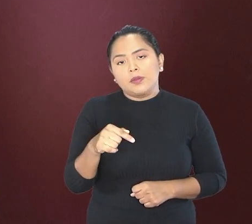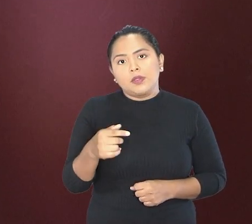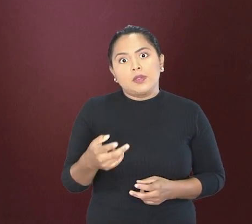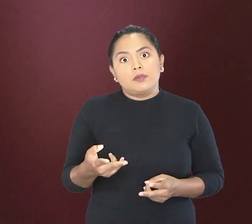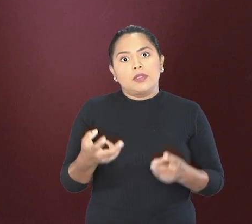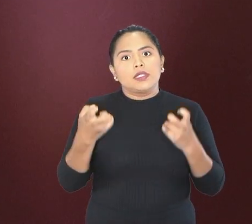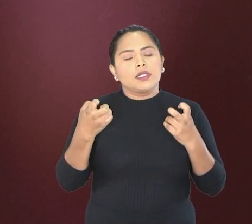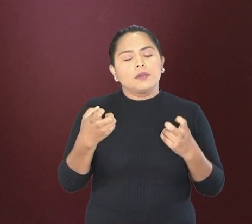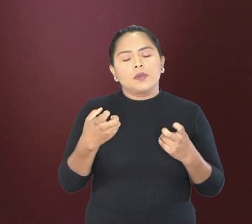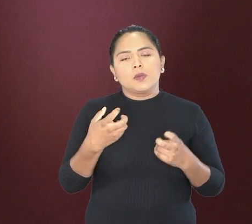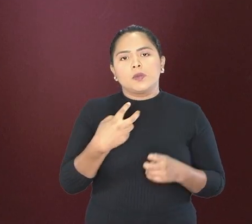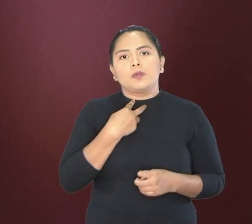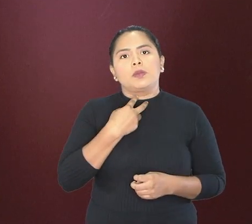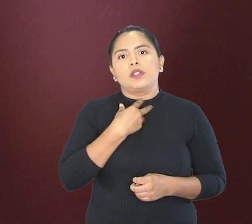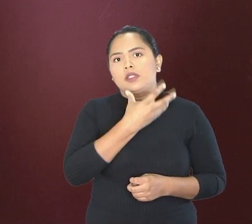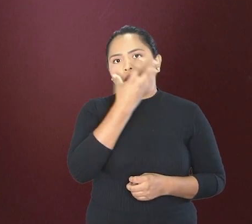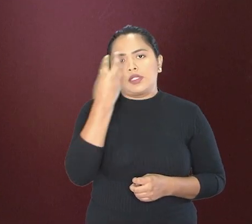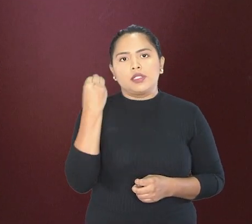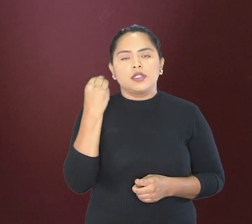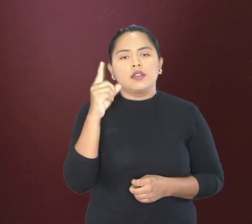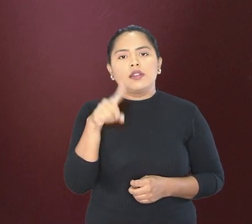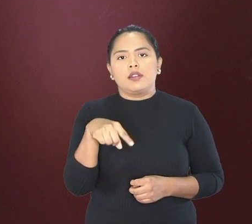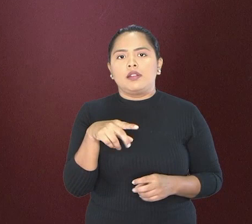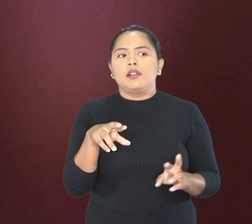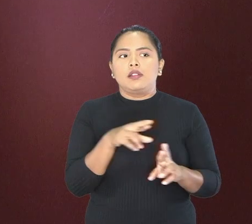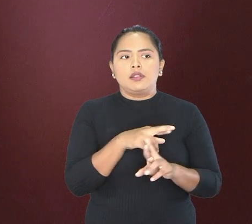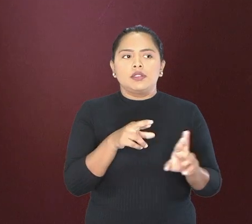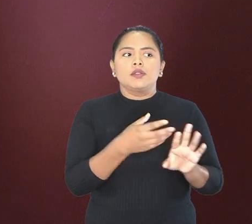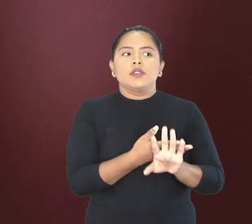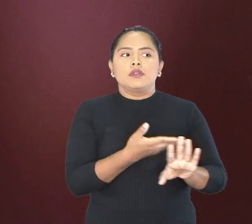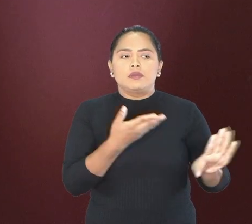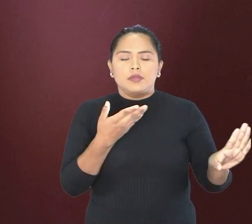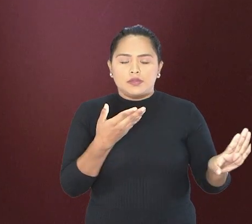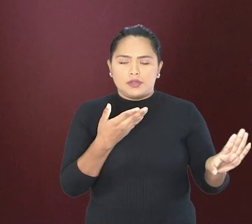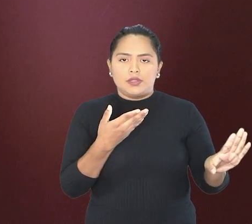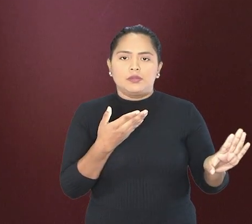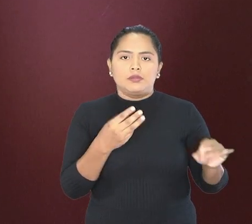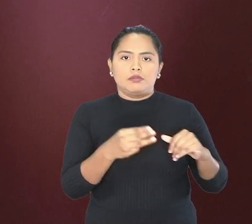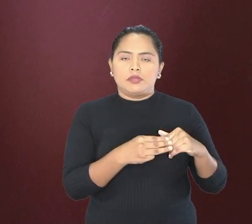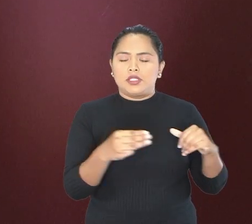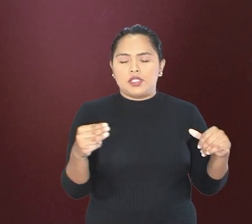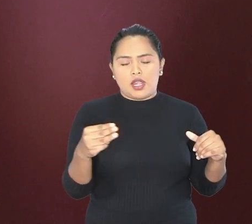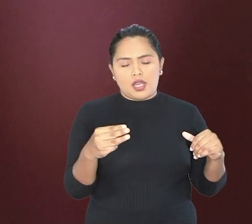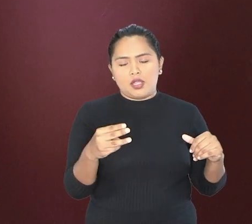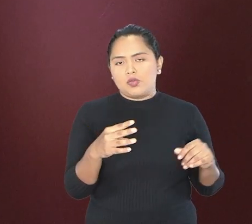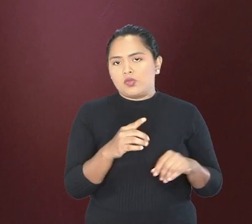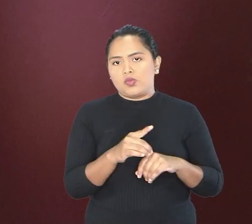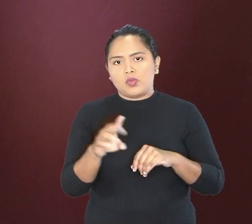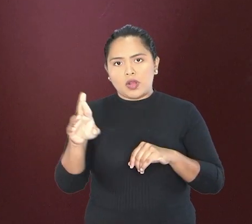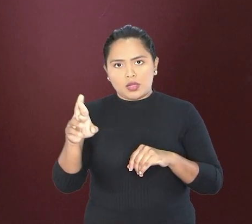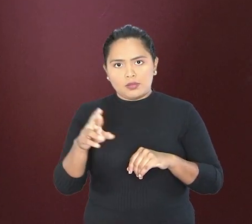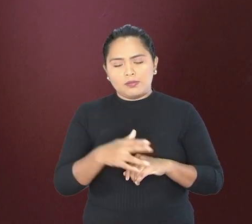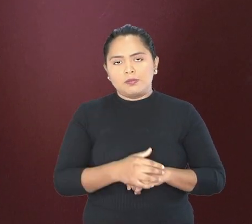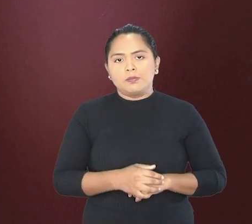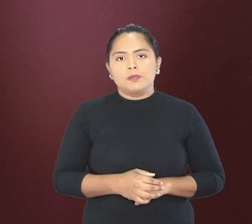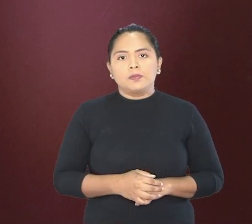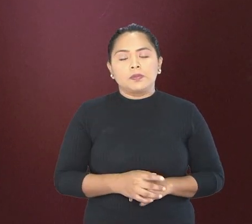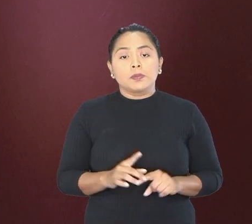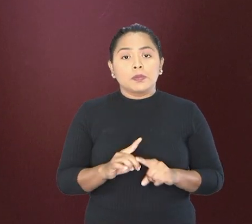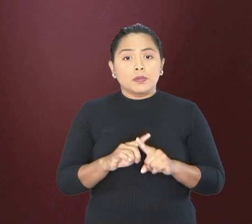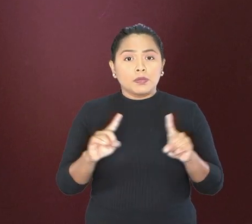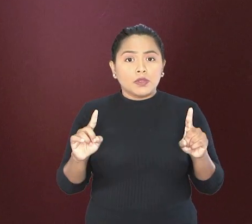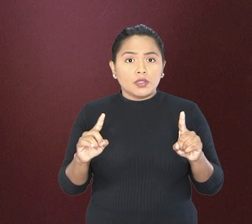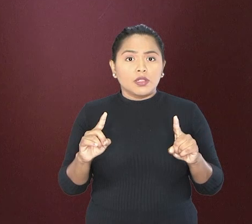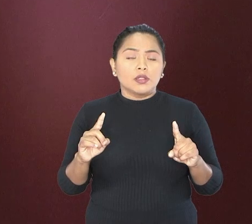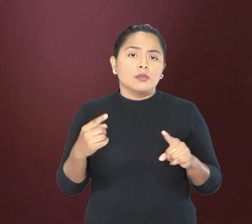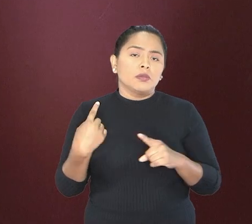não podem ser esquecidos são os que são relacionados aos afastamentos de mestrados, né, as pós-graduações em si. Mas qual que é a importância